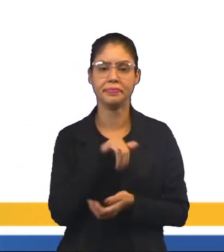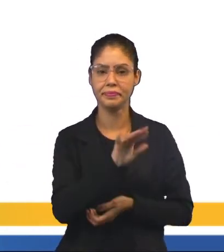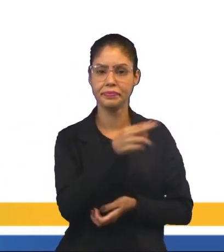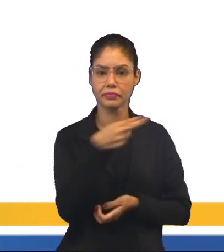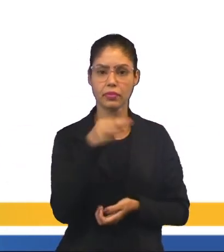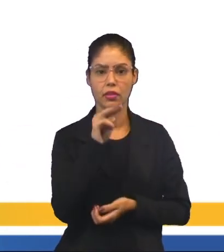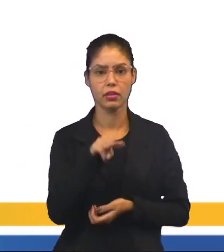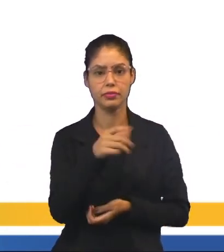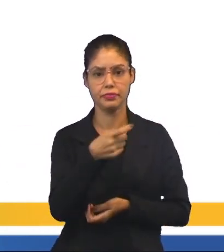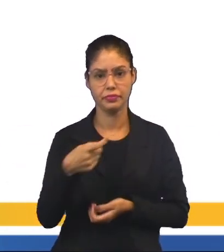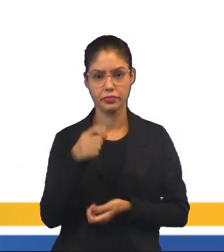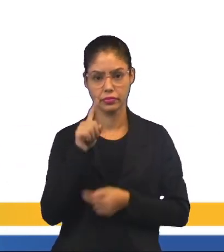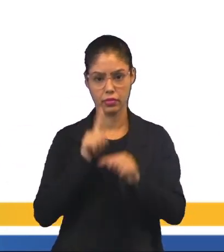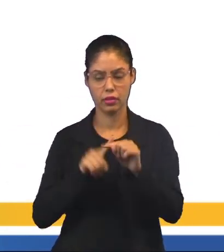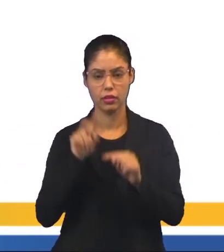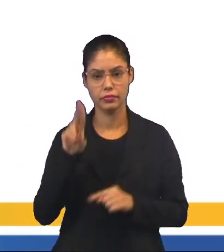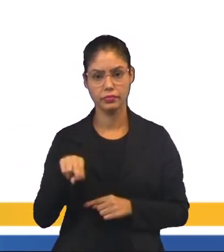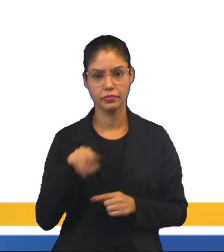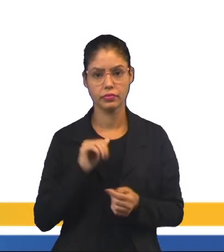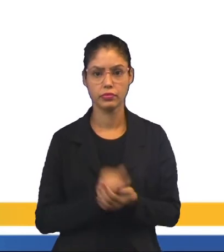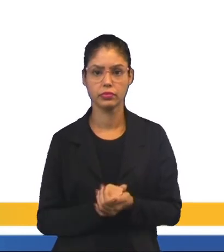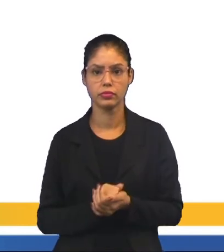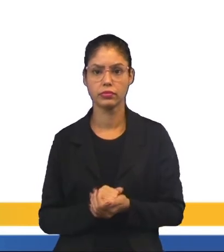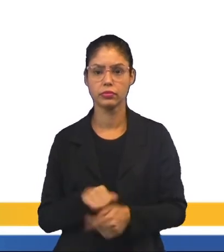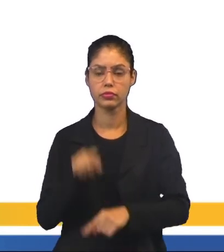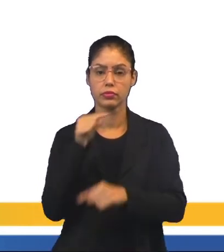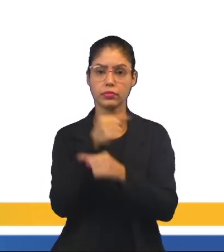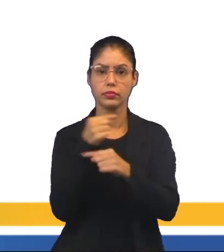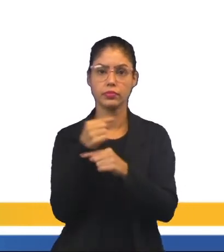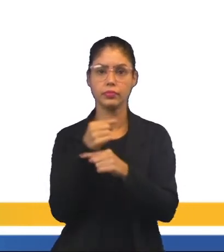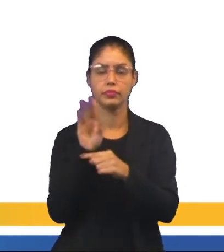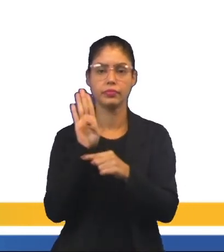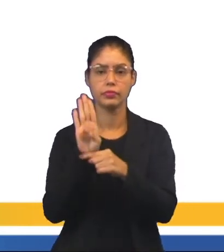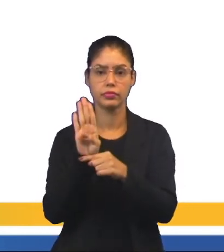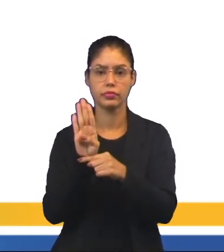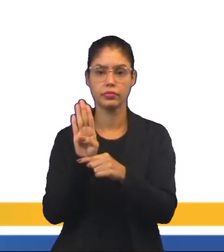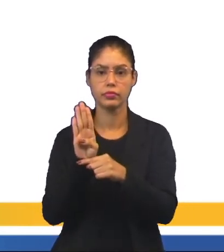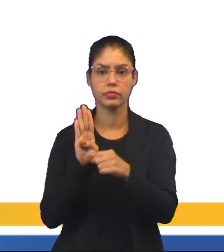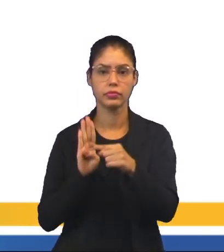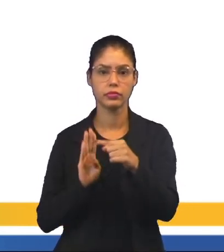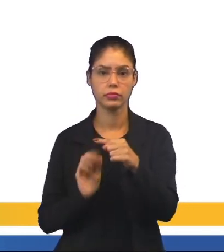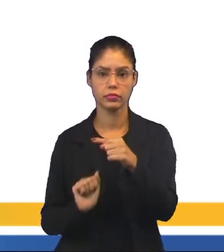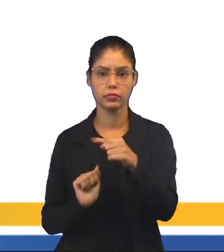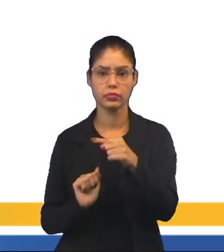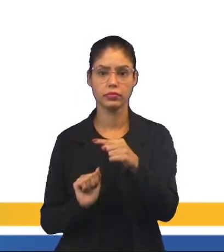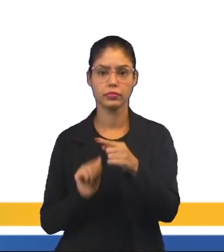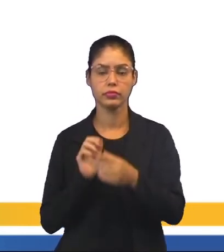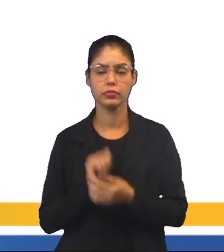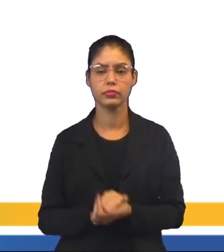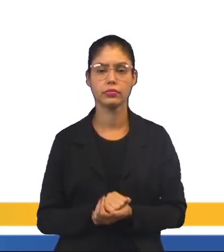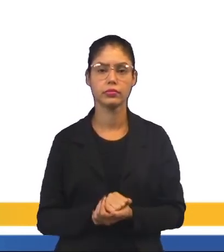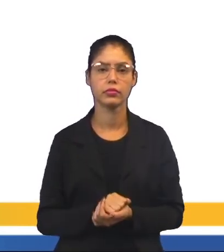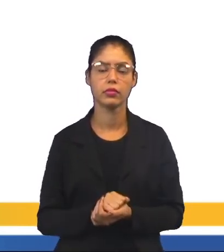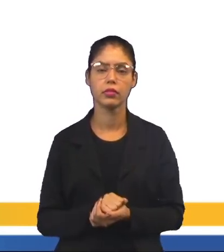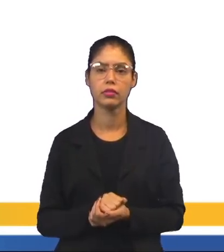o y é igual a mx mais n, em que o menos b sobre